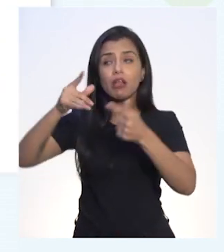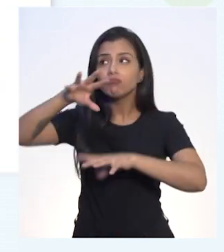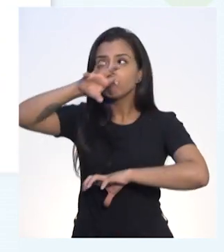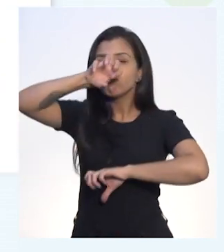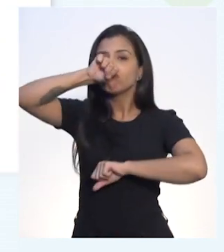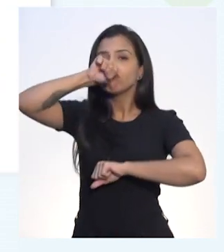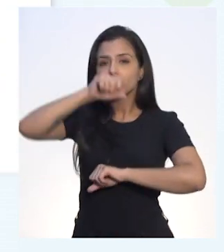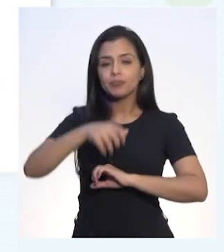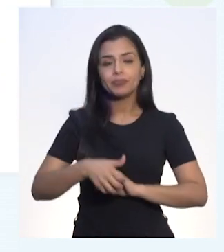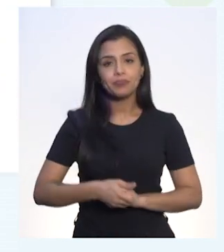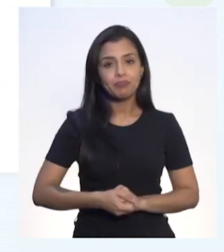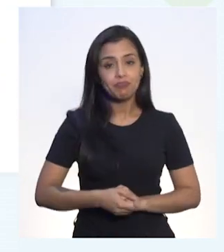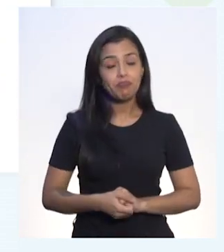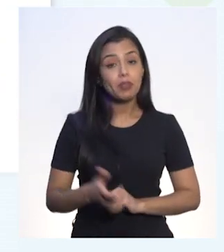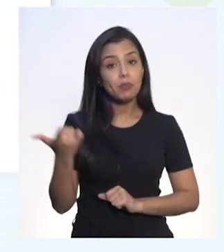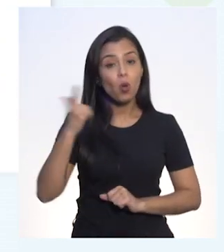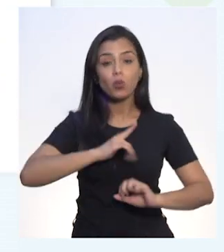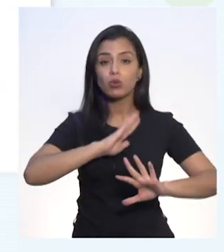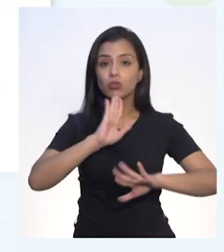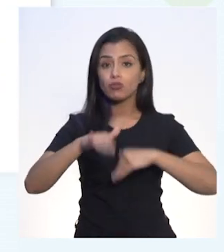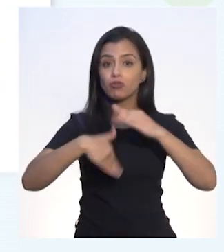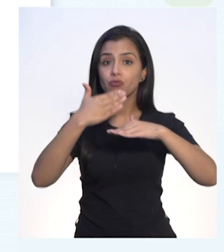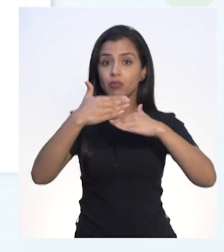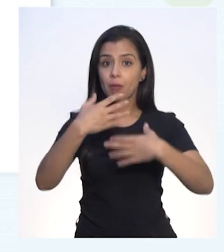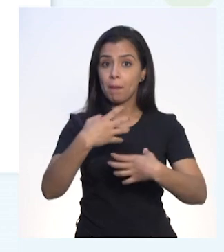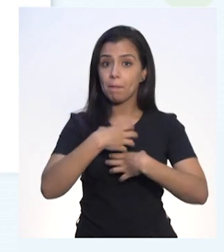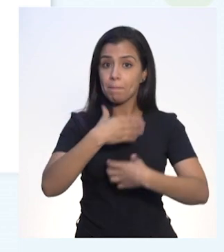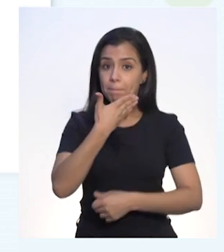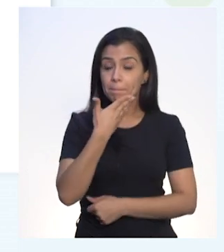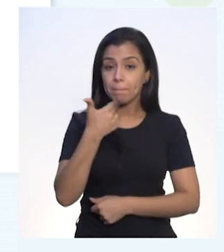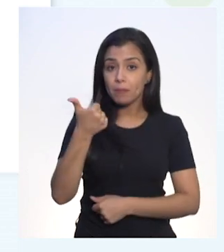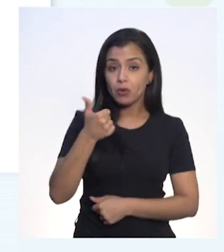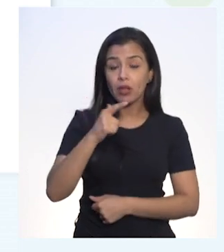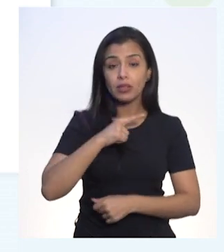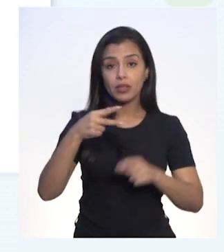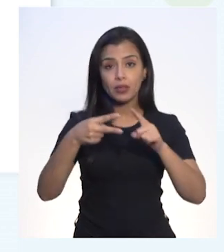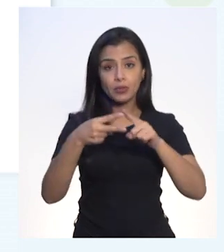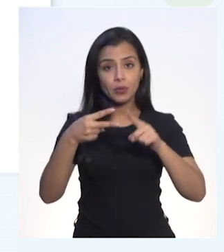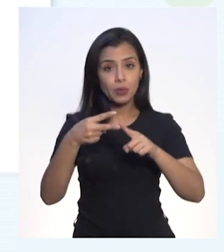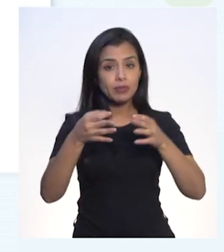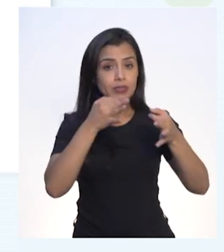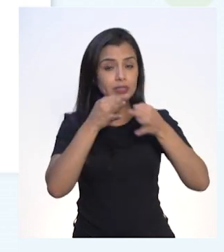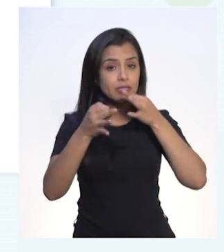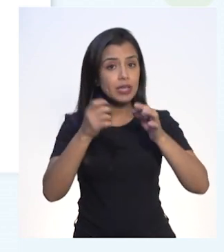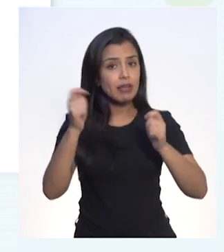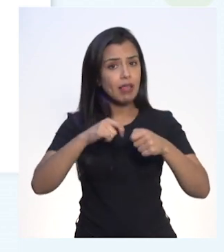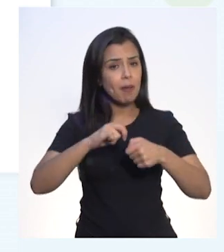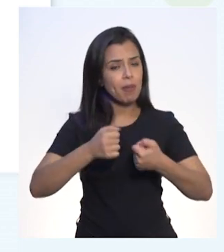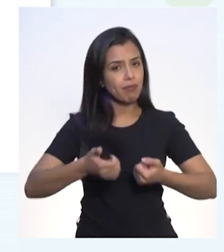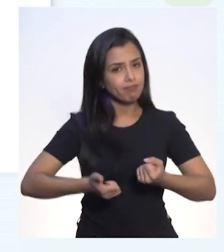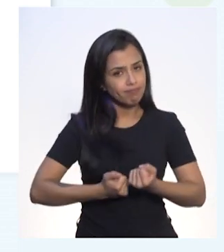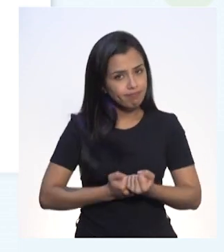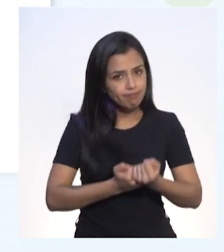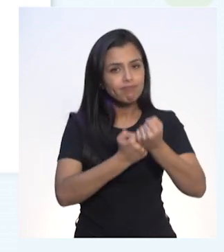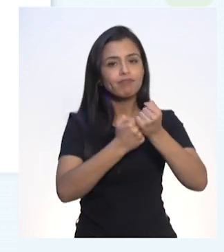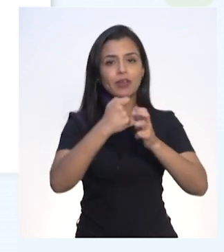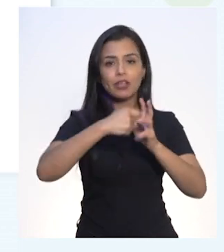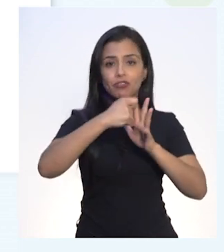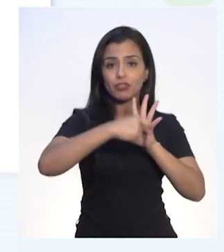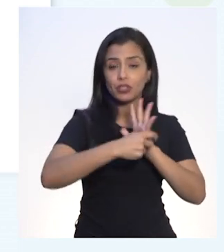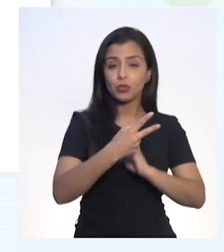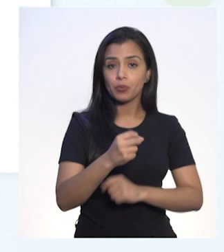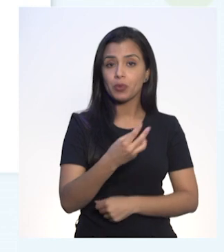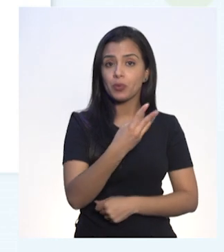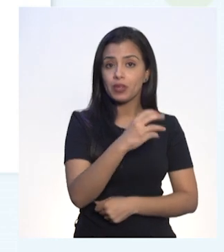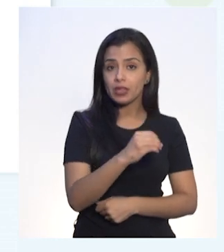Para desenvolver essa abordagem ainda mais, 2 dimensões críticas que irão impulsionar a Agenda 2030 foram